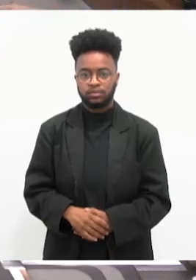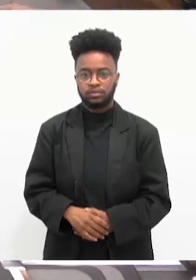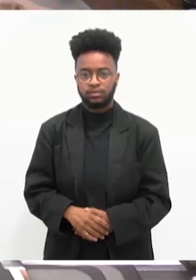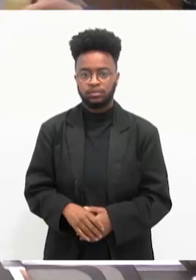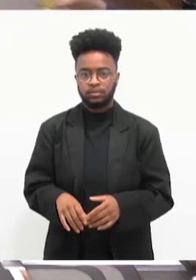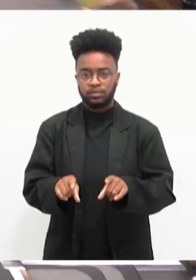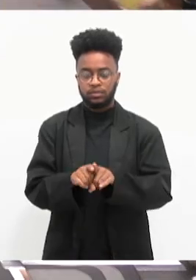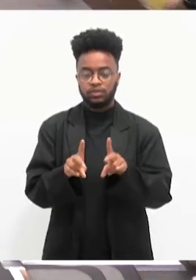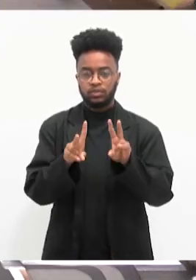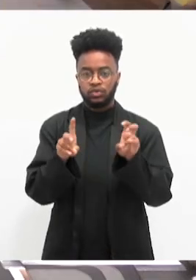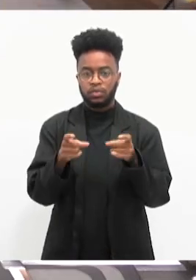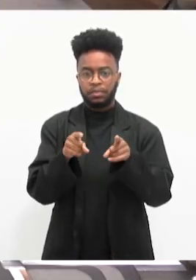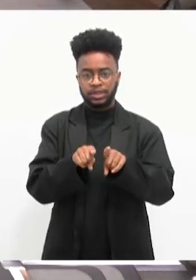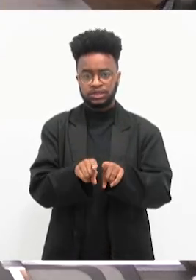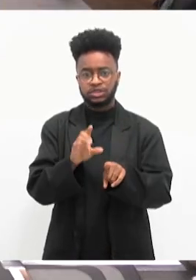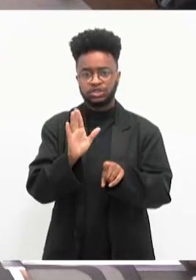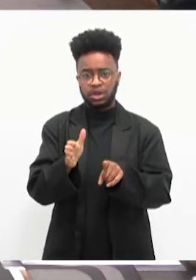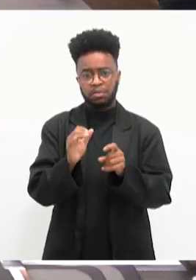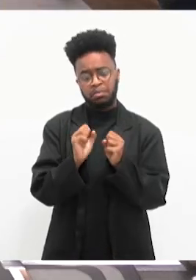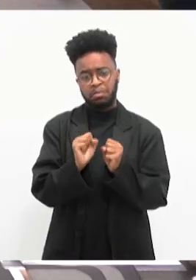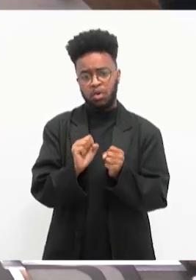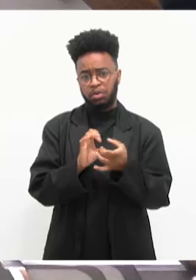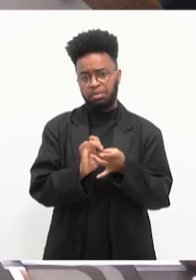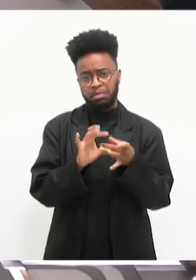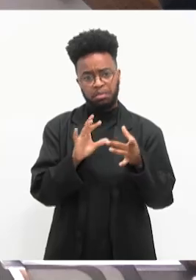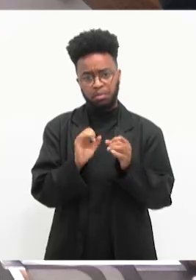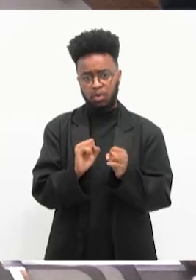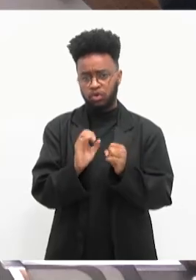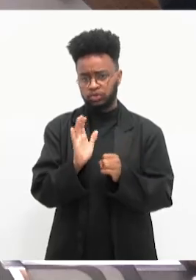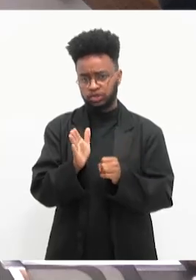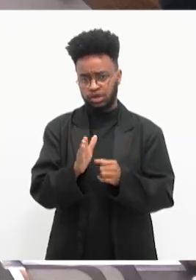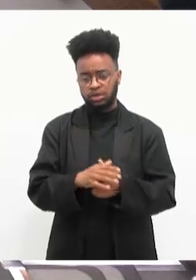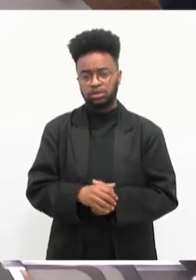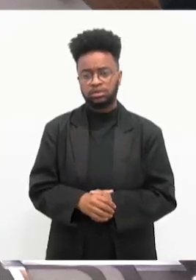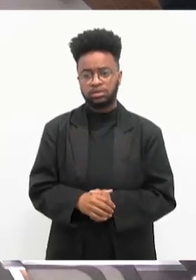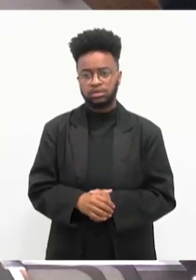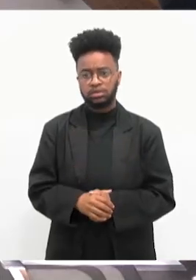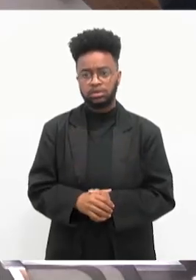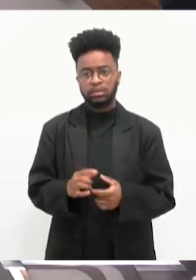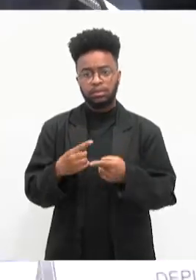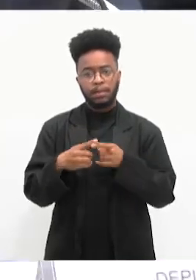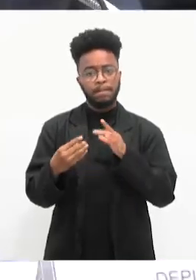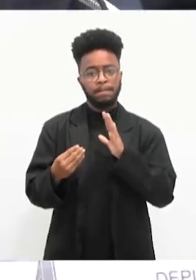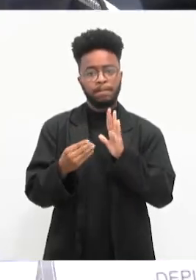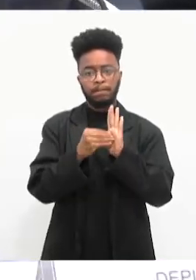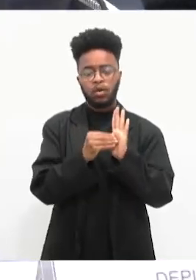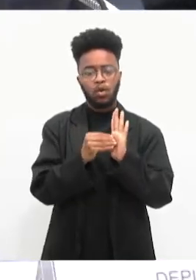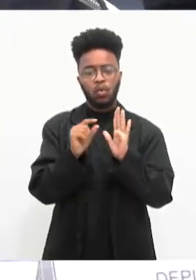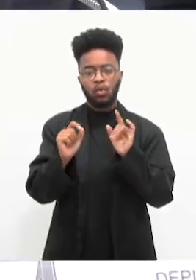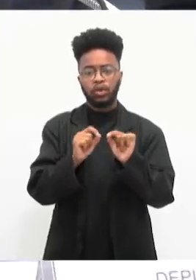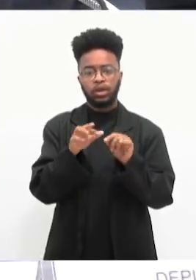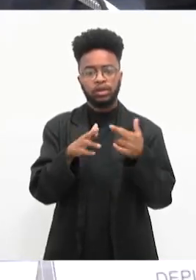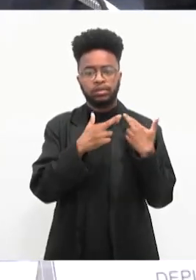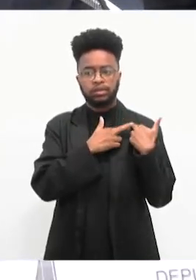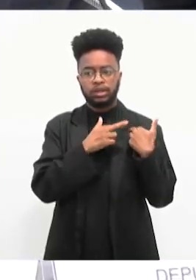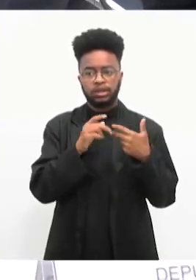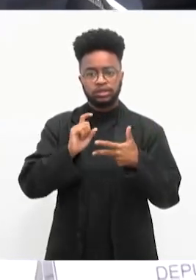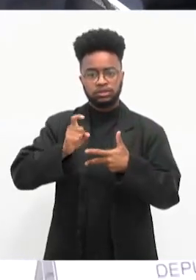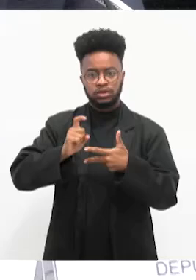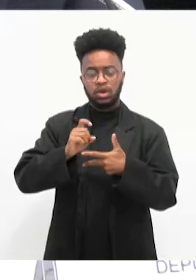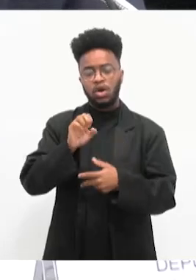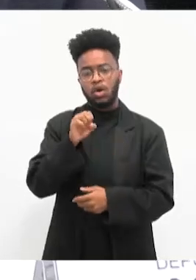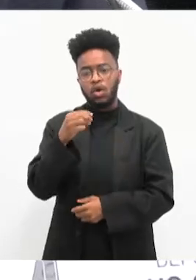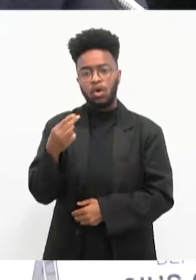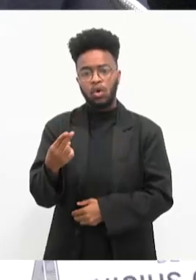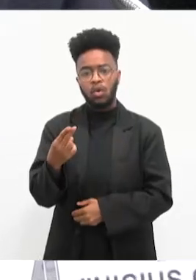às parcerias, quer dizer, ele já pode firmar parcerias, Já pode, convênios, etc. já vai dizer o que Então, aí o seria a executivo supressão já pode fazer. Ou